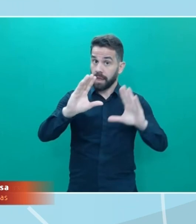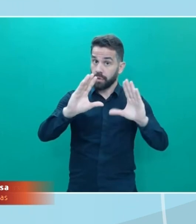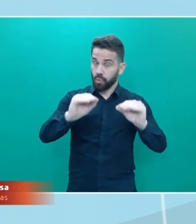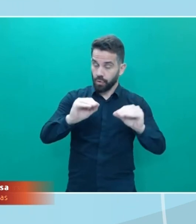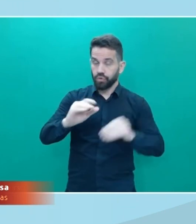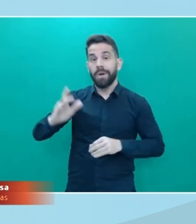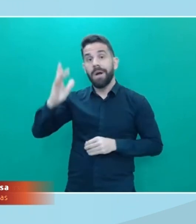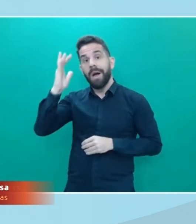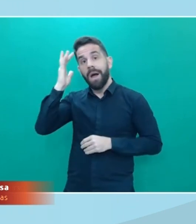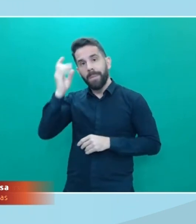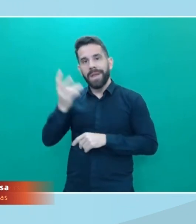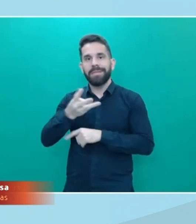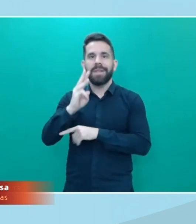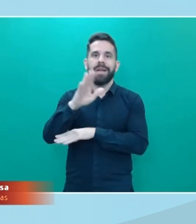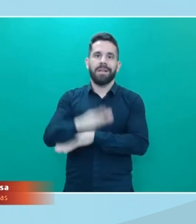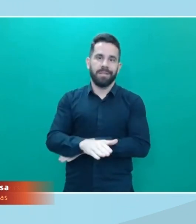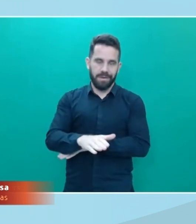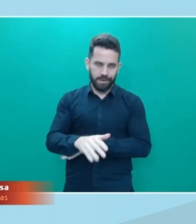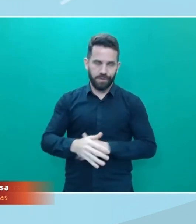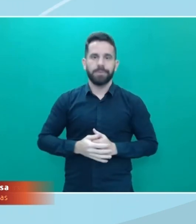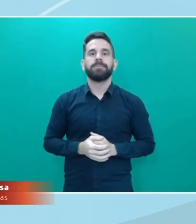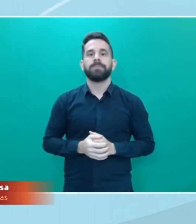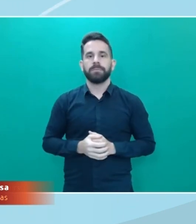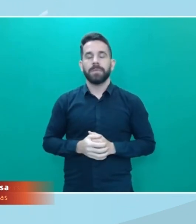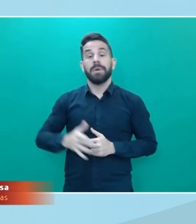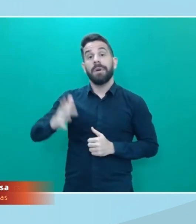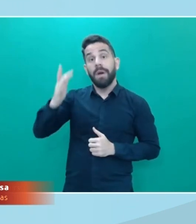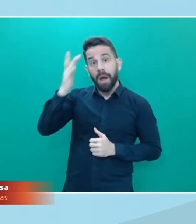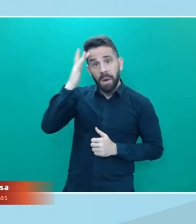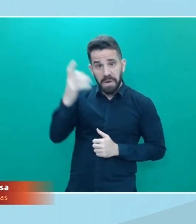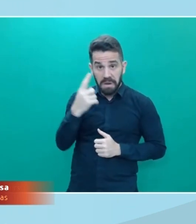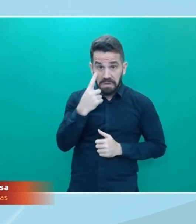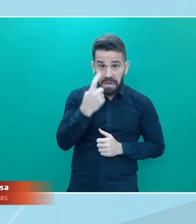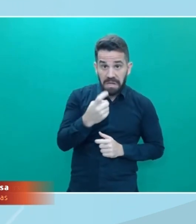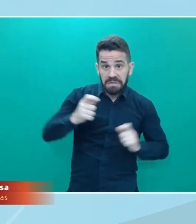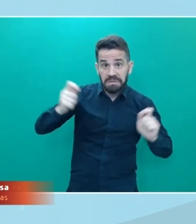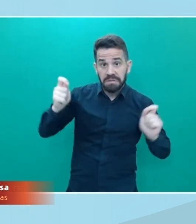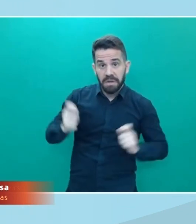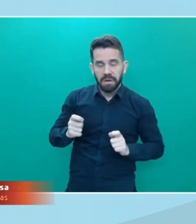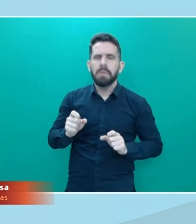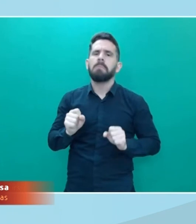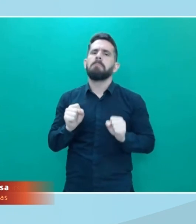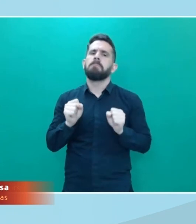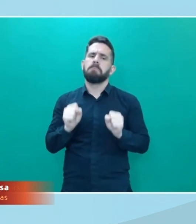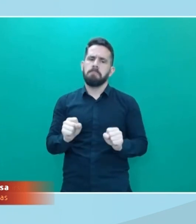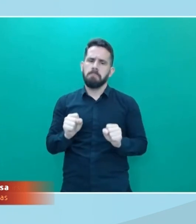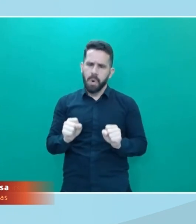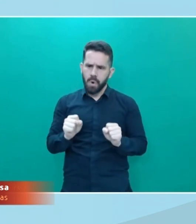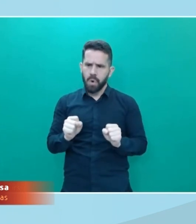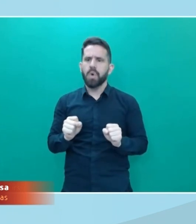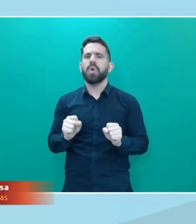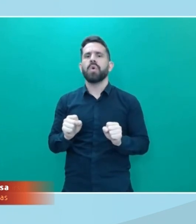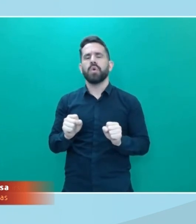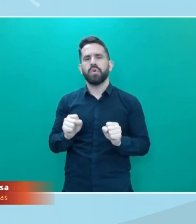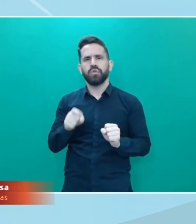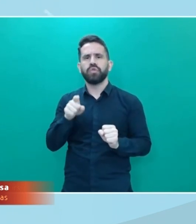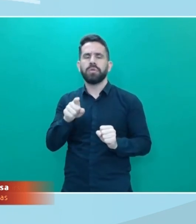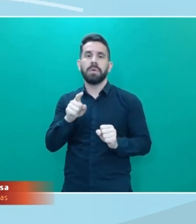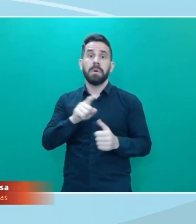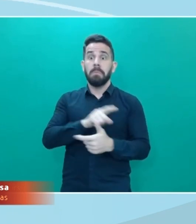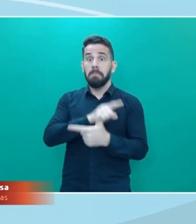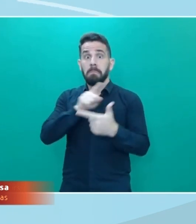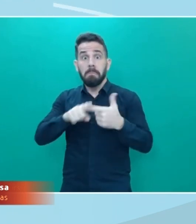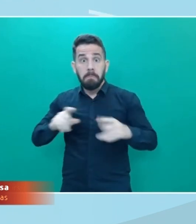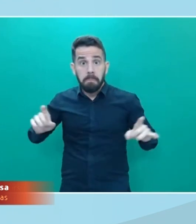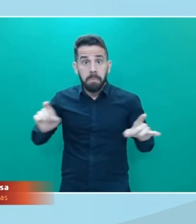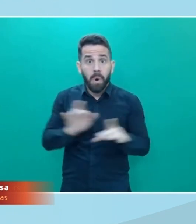às 3 horas da tarde. Amanhã, quem tiver interesse, ainda pode conferir um bate-papo posterior sobre o espetáculo e sobre